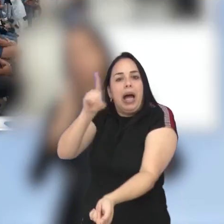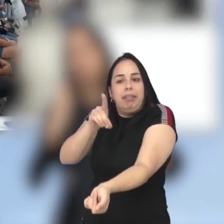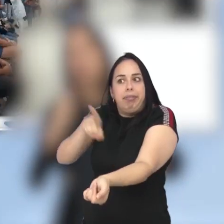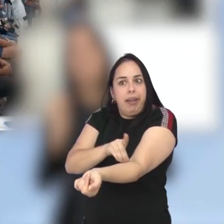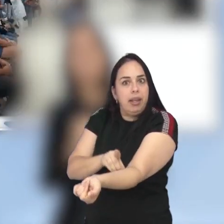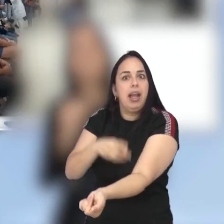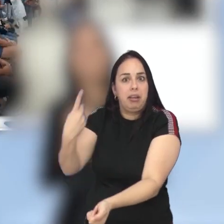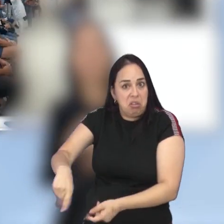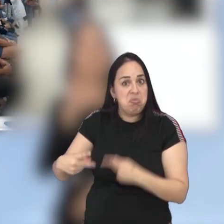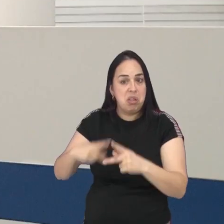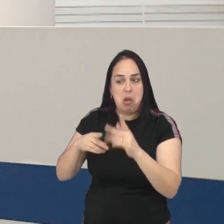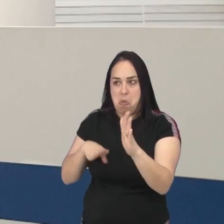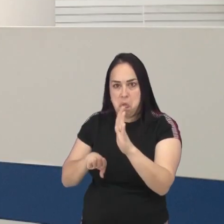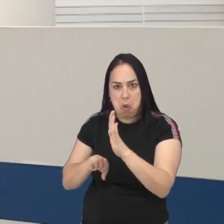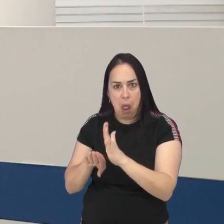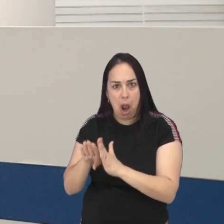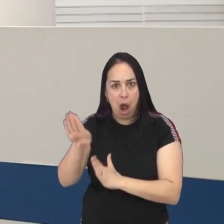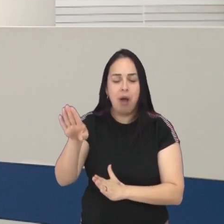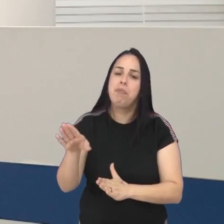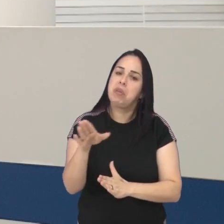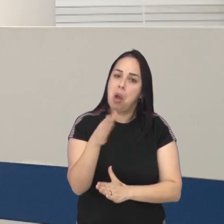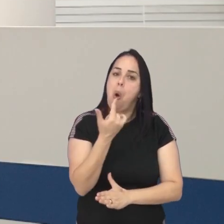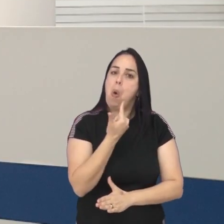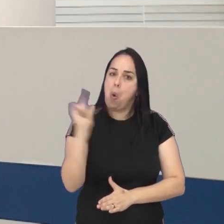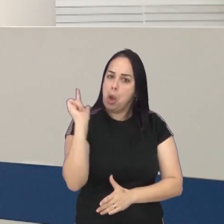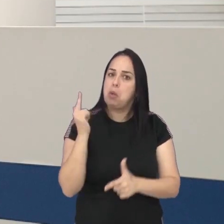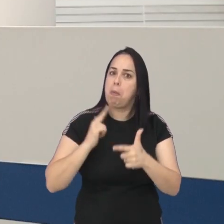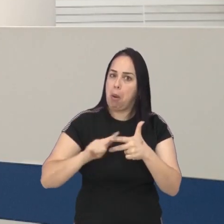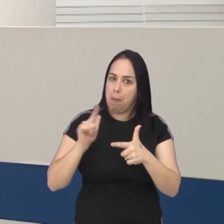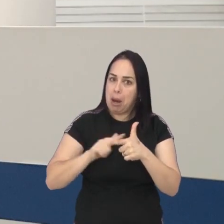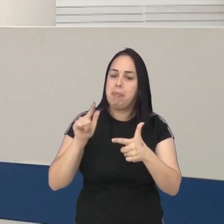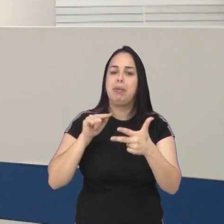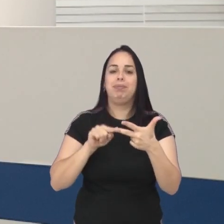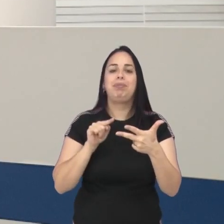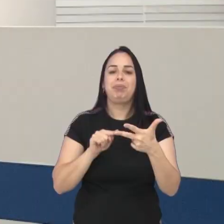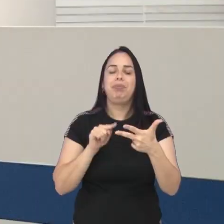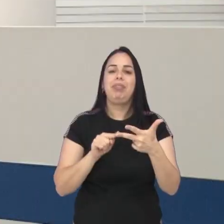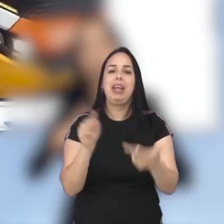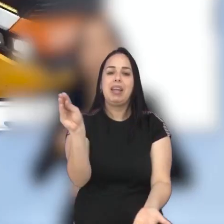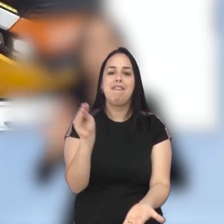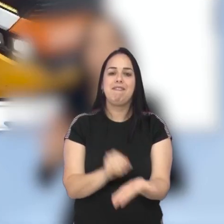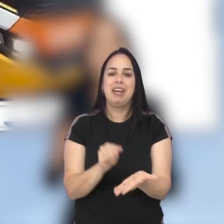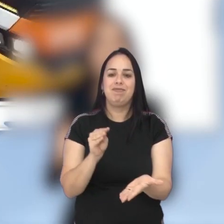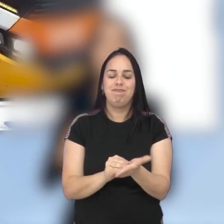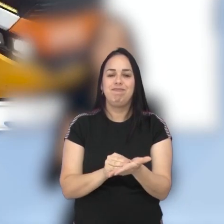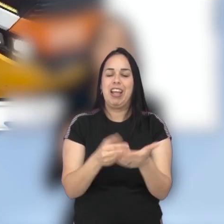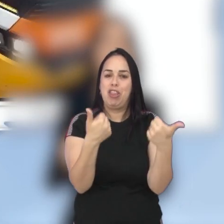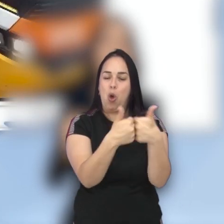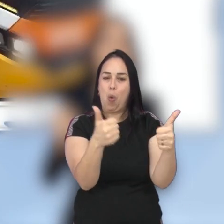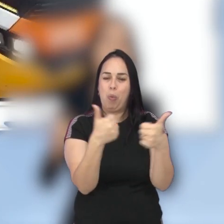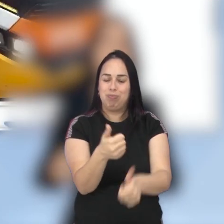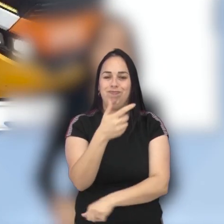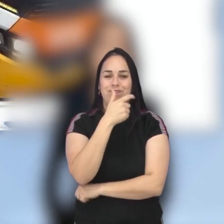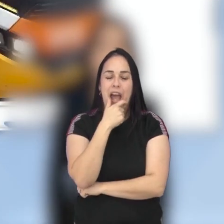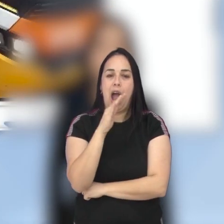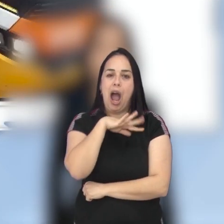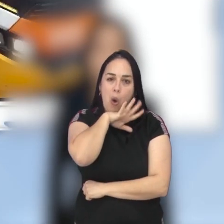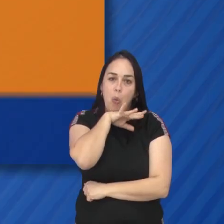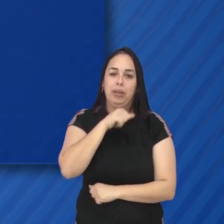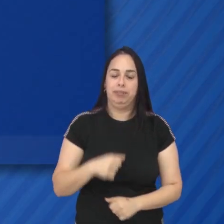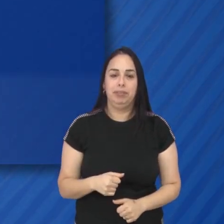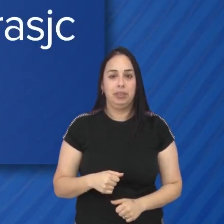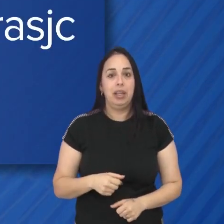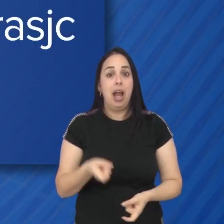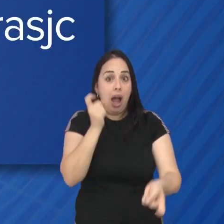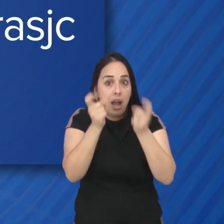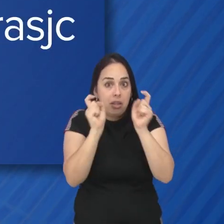casos de dengue na cidade. Outro problema apontado pela vereadora foi a precariedade em parte da frota do transporte público.